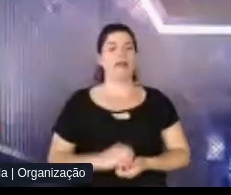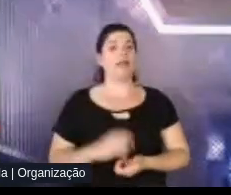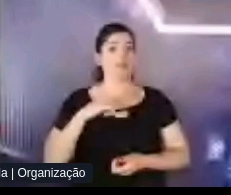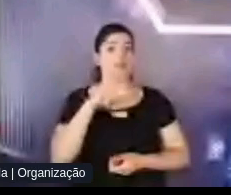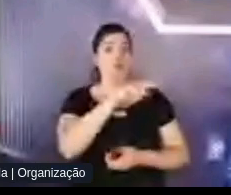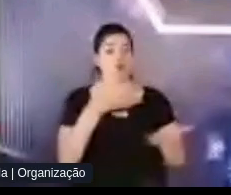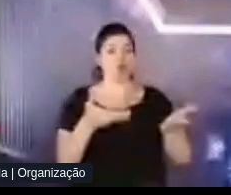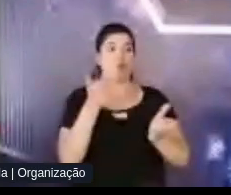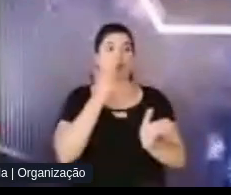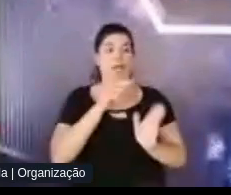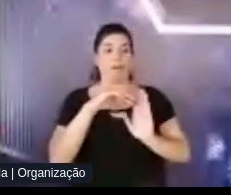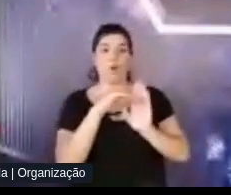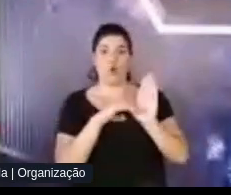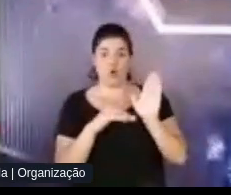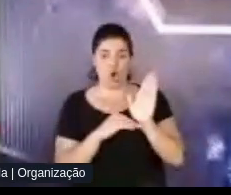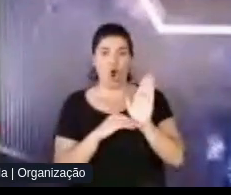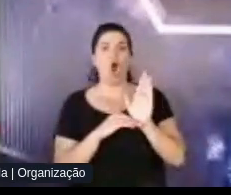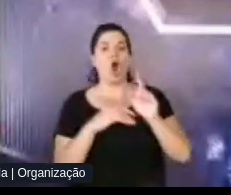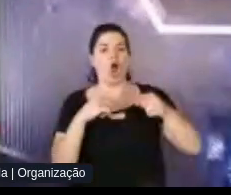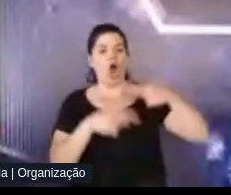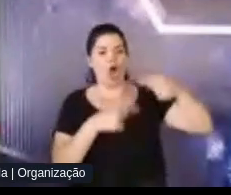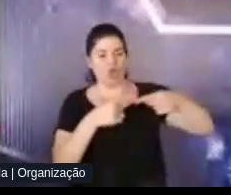os protocolos de roteamento.